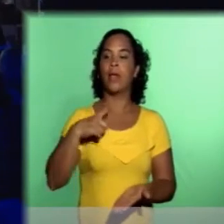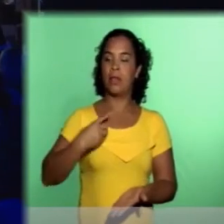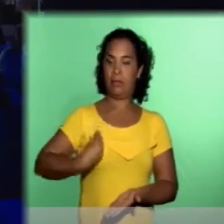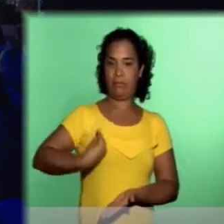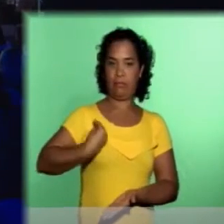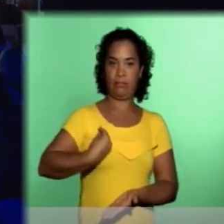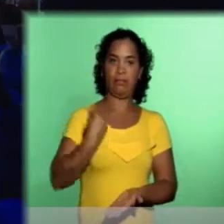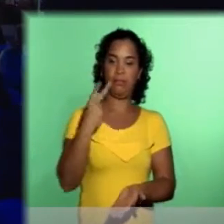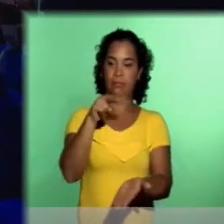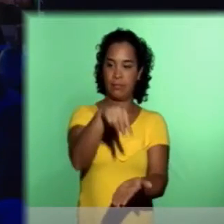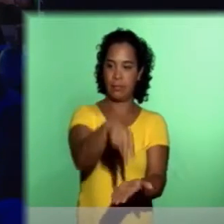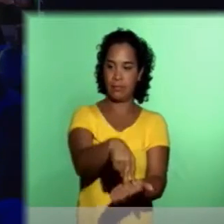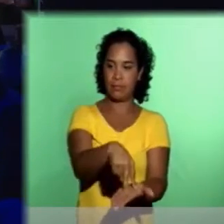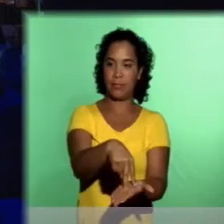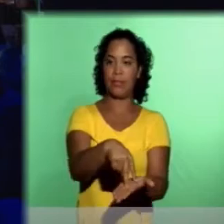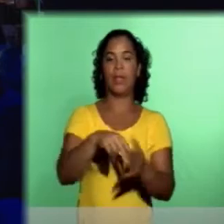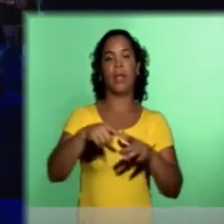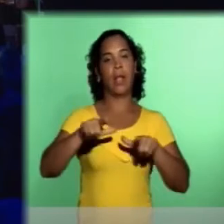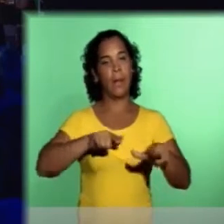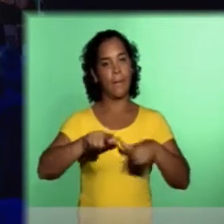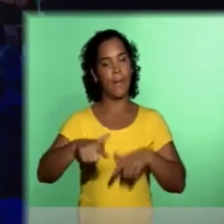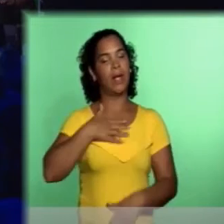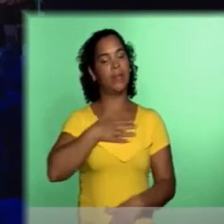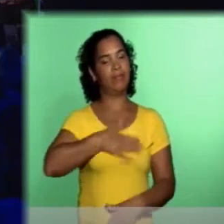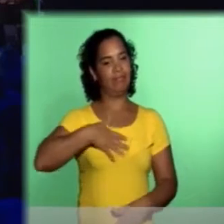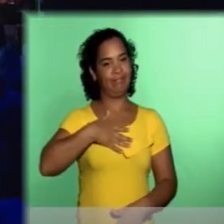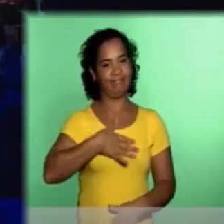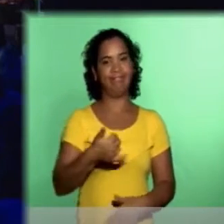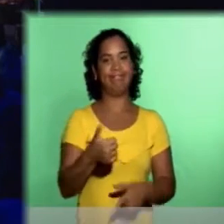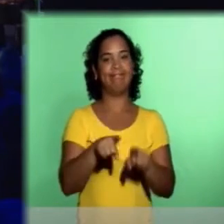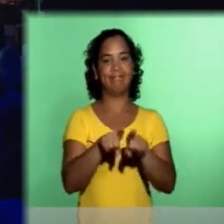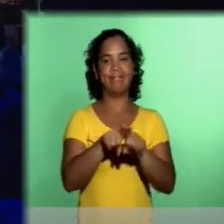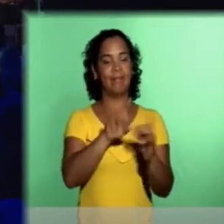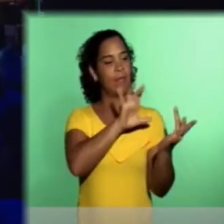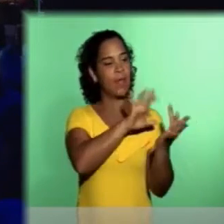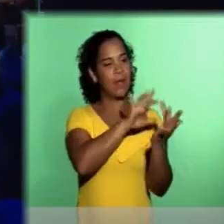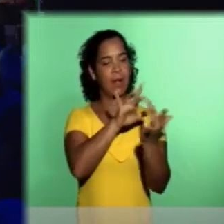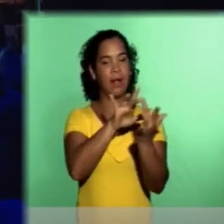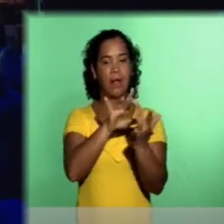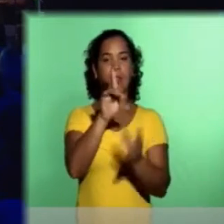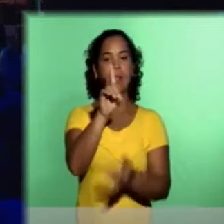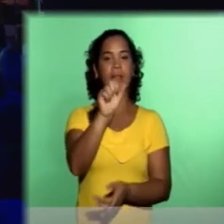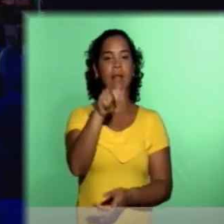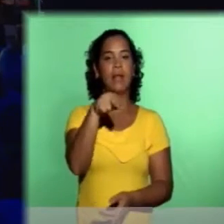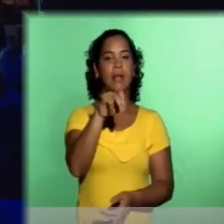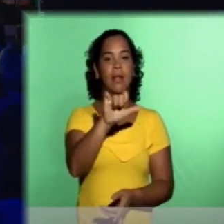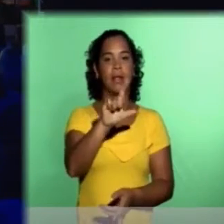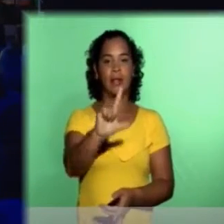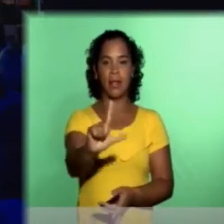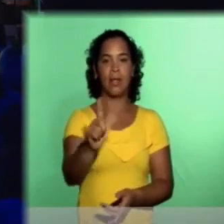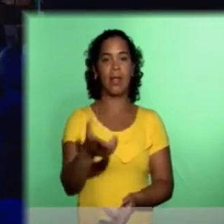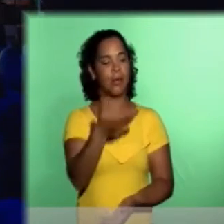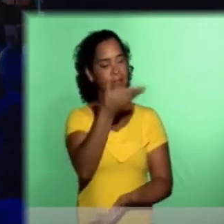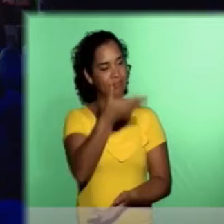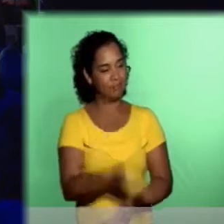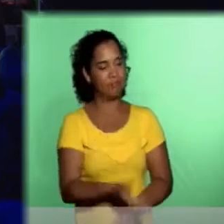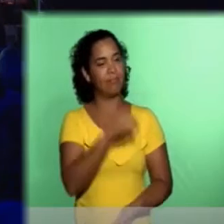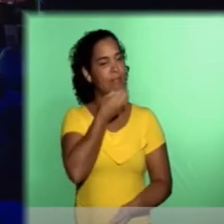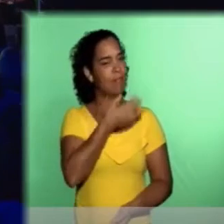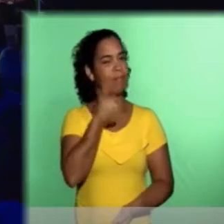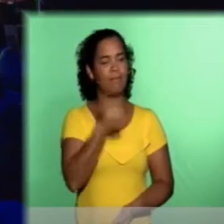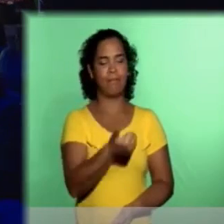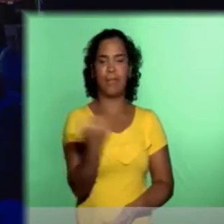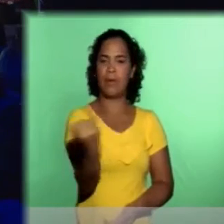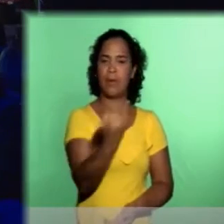presença, o trabalho e a satisfação de contarmos com Daniel Cara, que é esse grande batalhador aqui